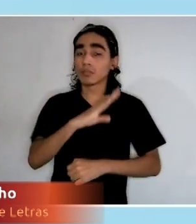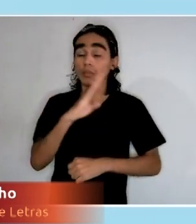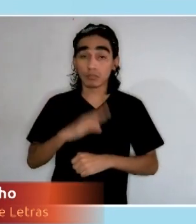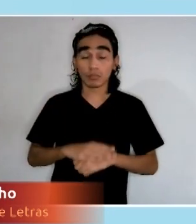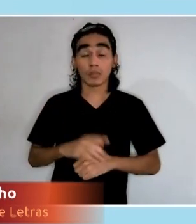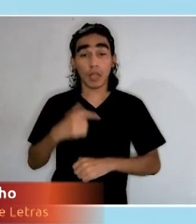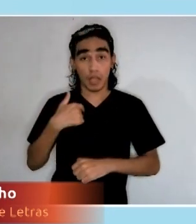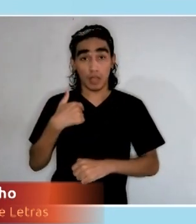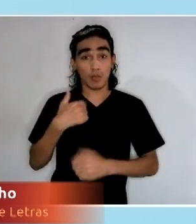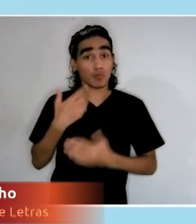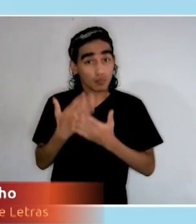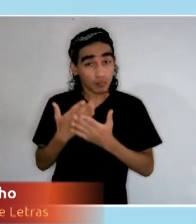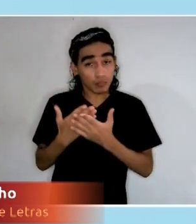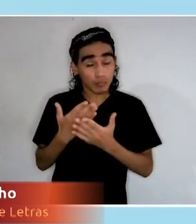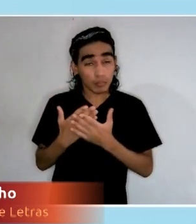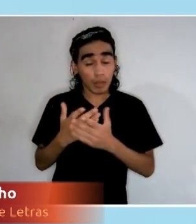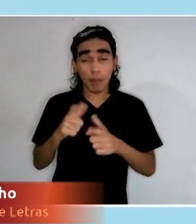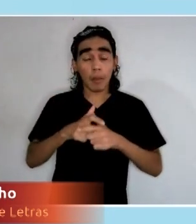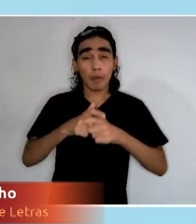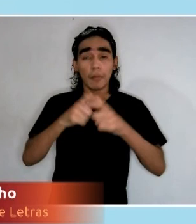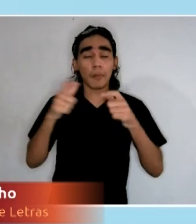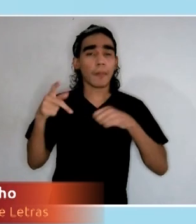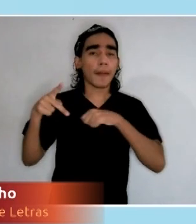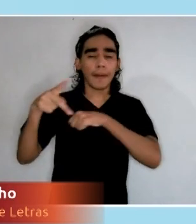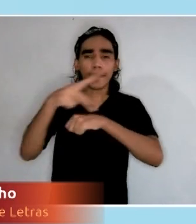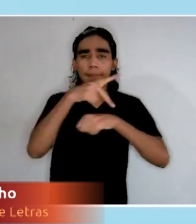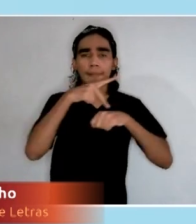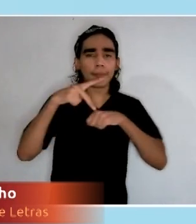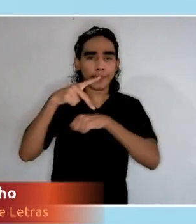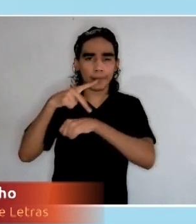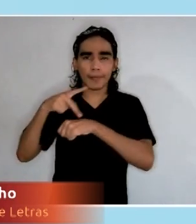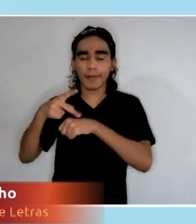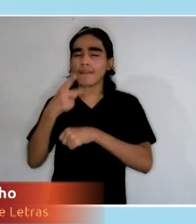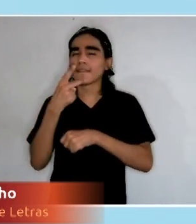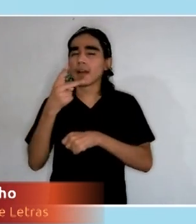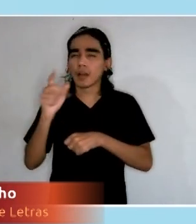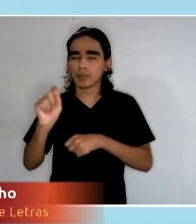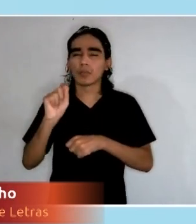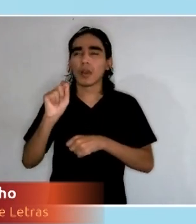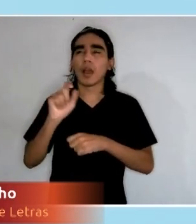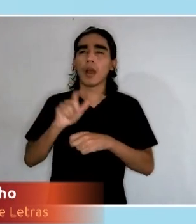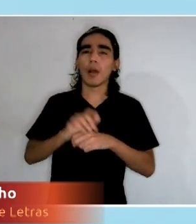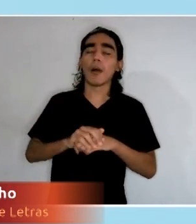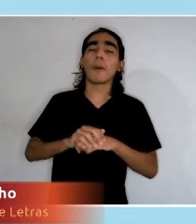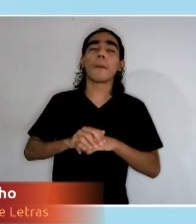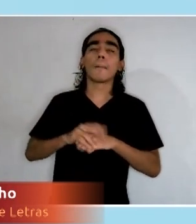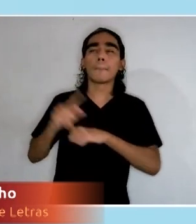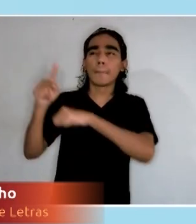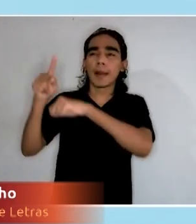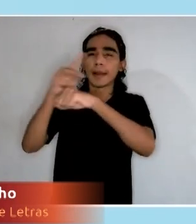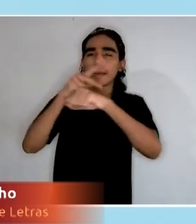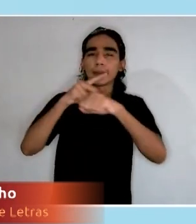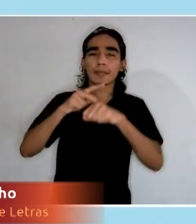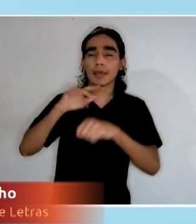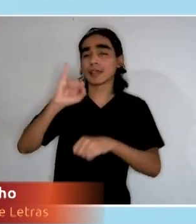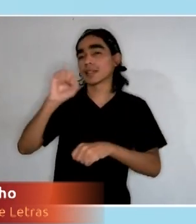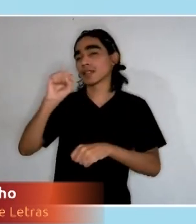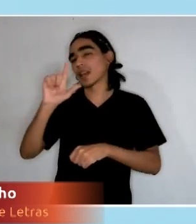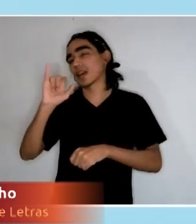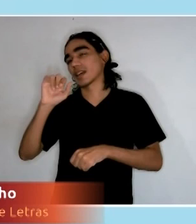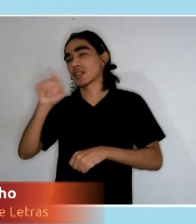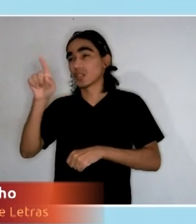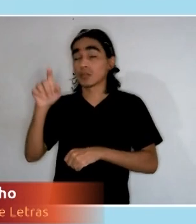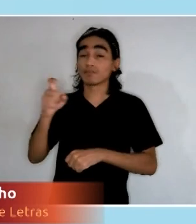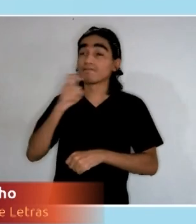estudo isso, e a maioria dos países hoje, que todo mundo fala, os países nórdicos, Noruega, Islândia, Finlândia, aí você